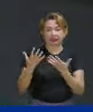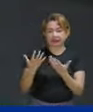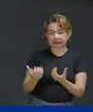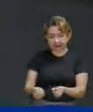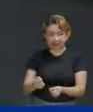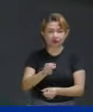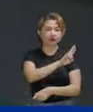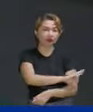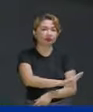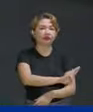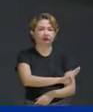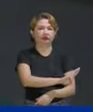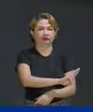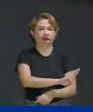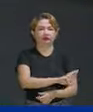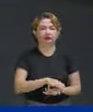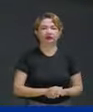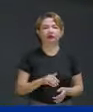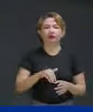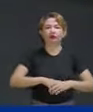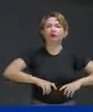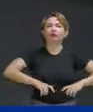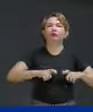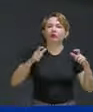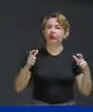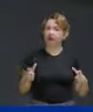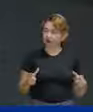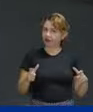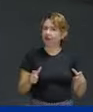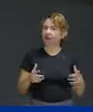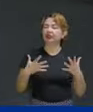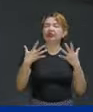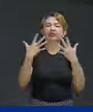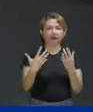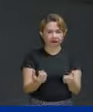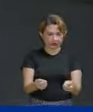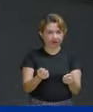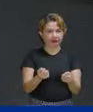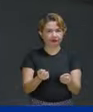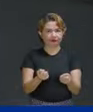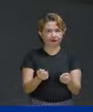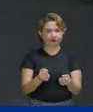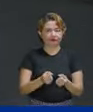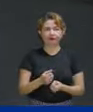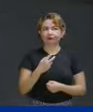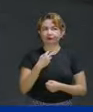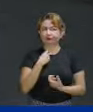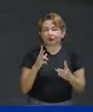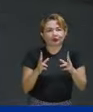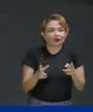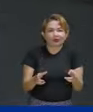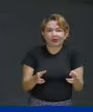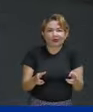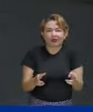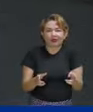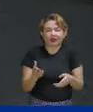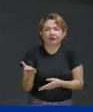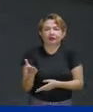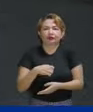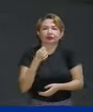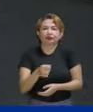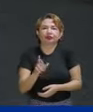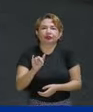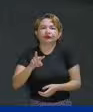acolher. Antônio. Agora imagem ampla do Então, plenário. os votos majoritários foram pelo acolhimento. Não pode ser a mesma coisa, porque o doutor